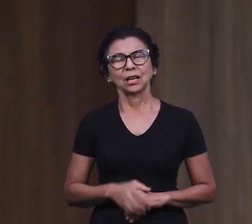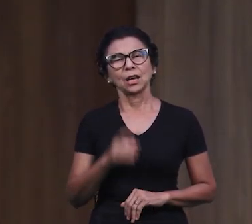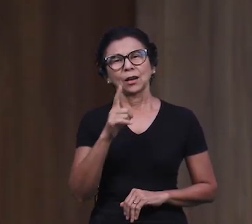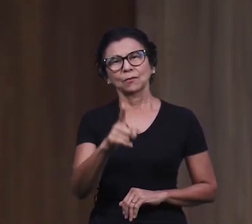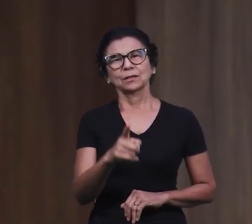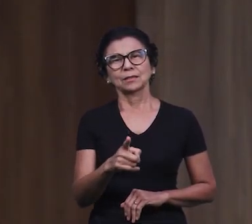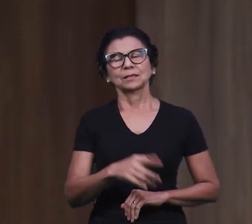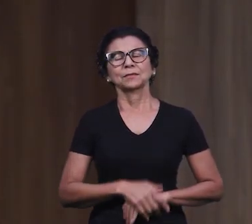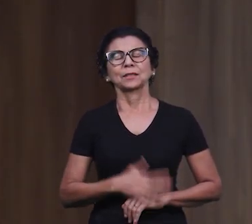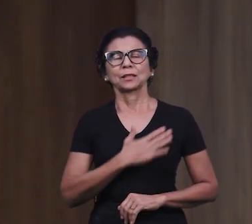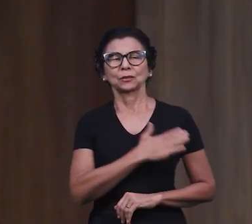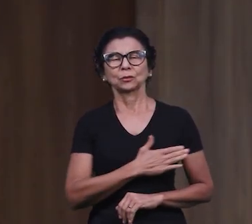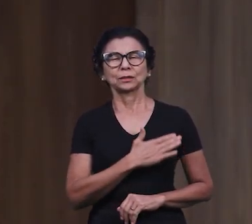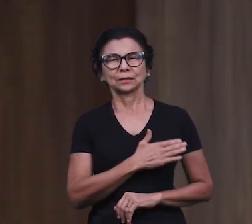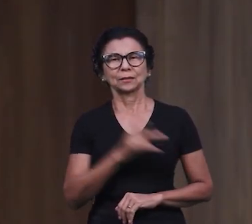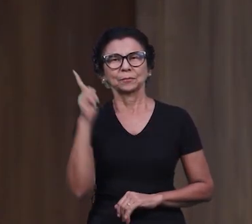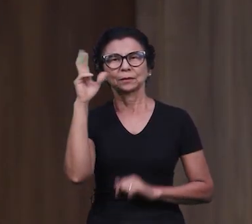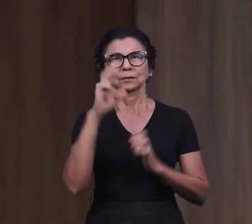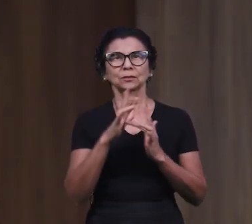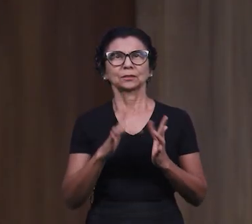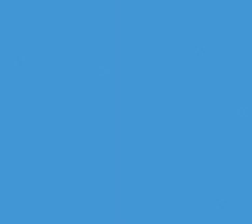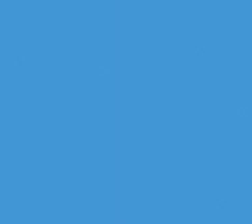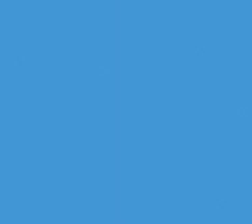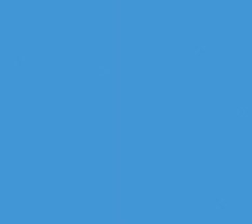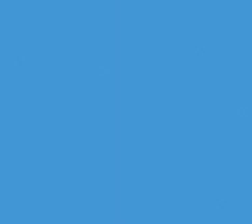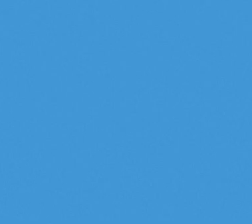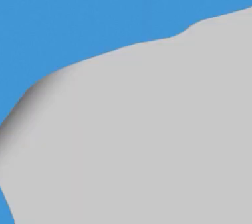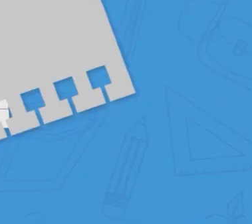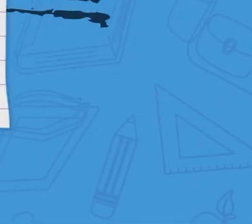ganhar com isso a paz do Senhor Jesus.